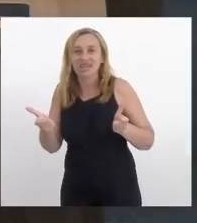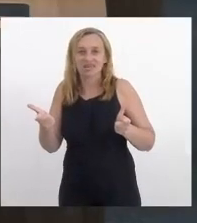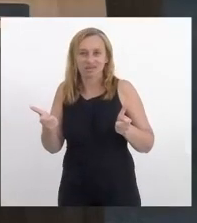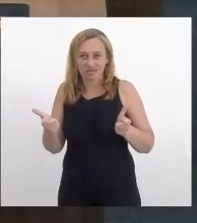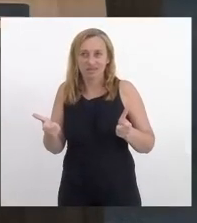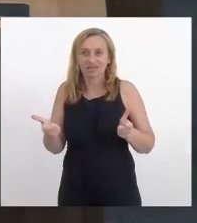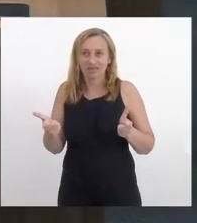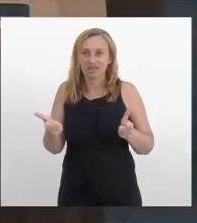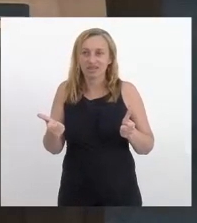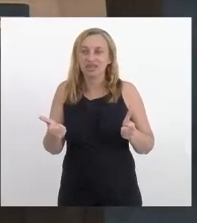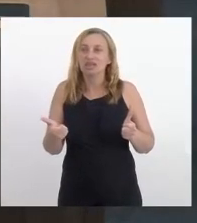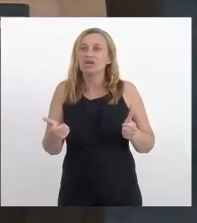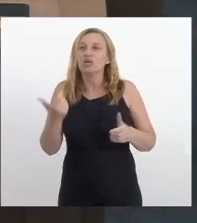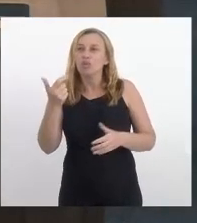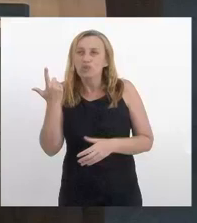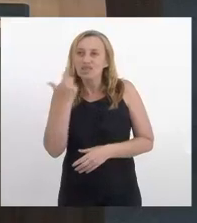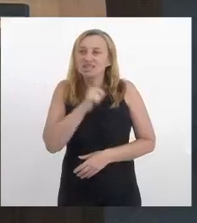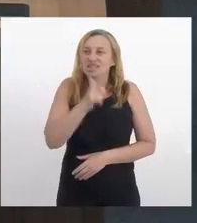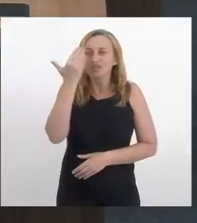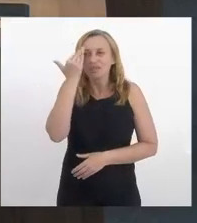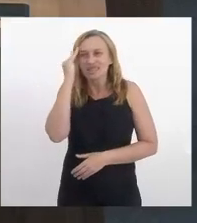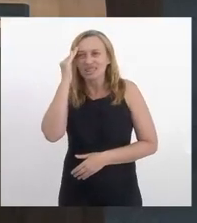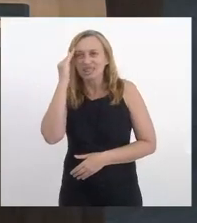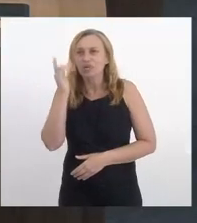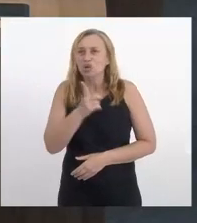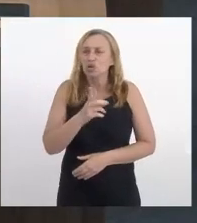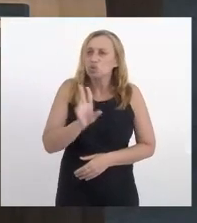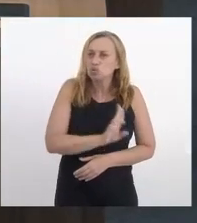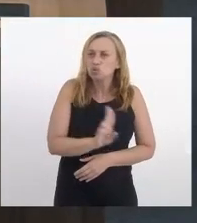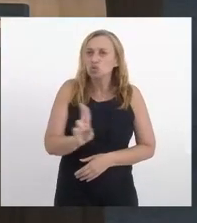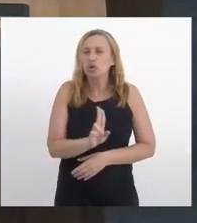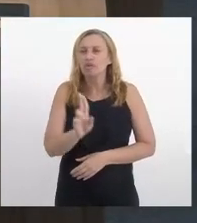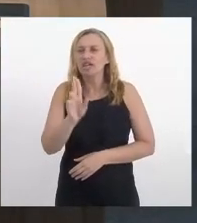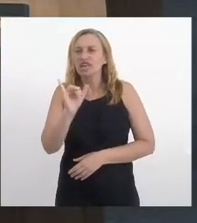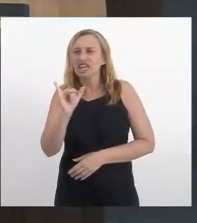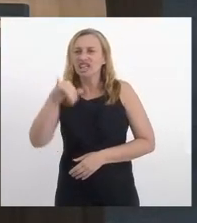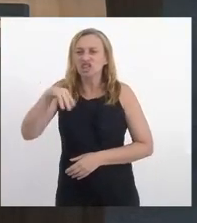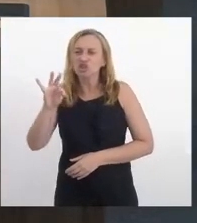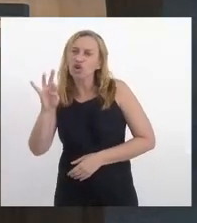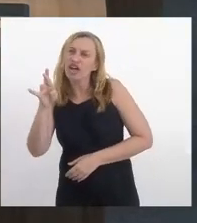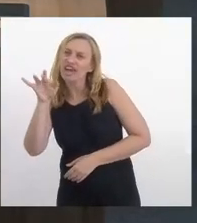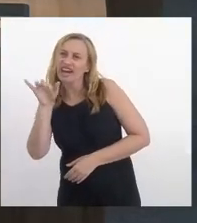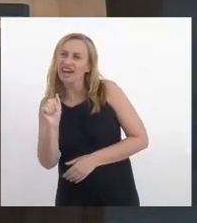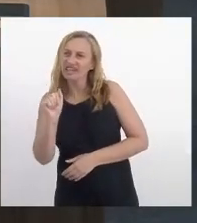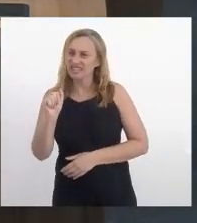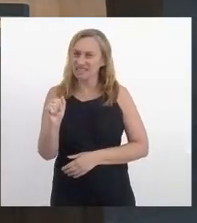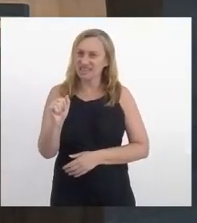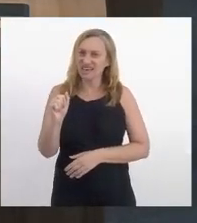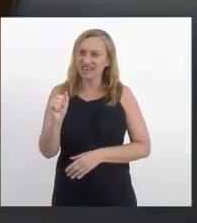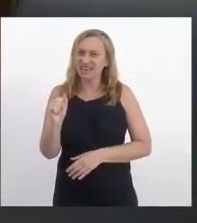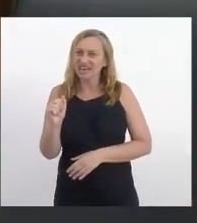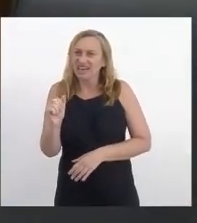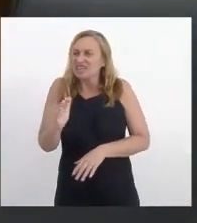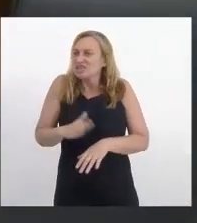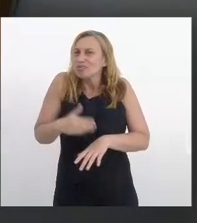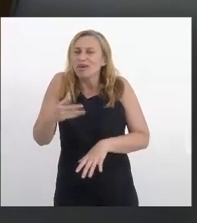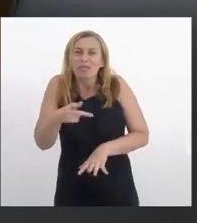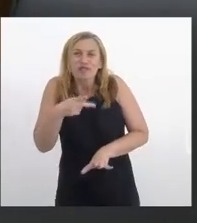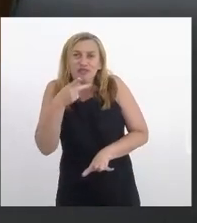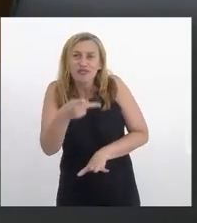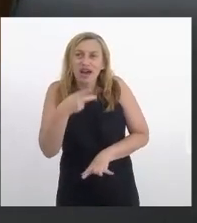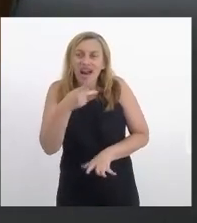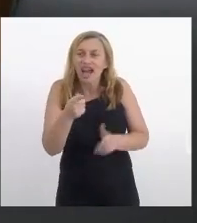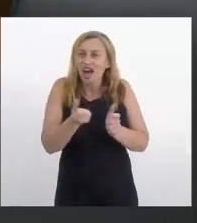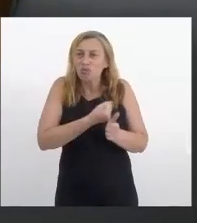fenômeno. Conseguimos entender que o nome intolerância era singelo demais para dizer